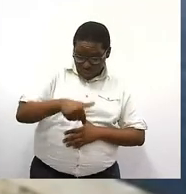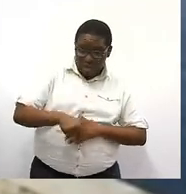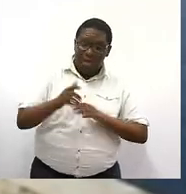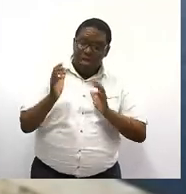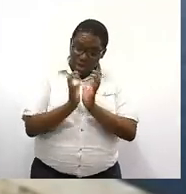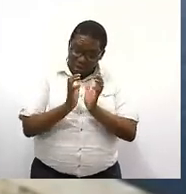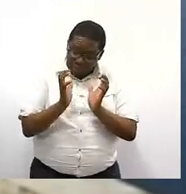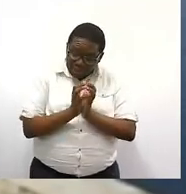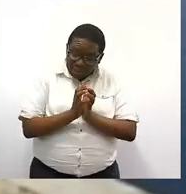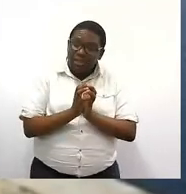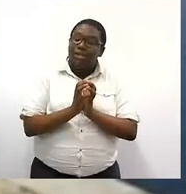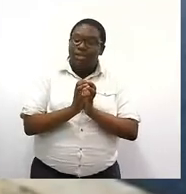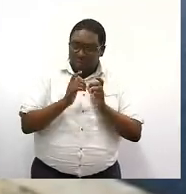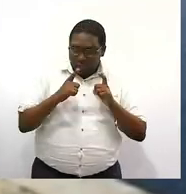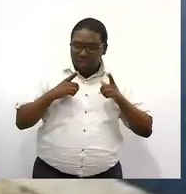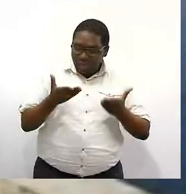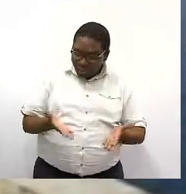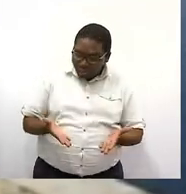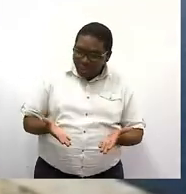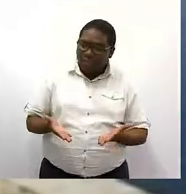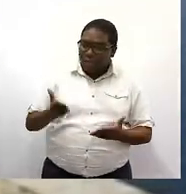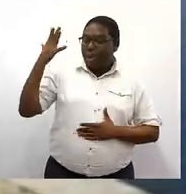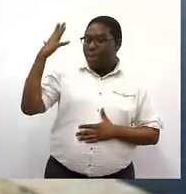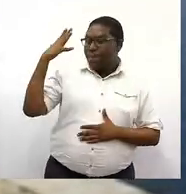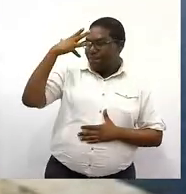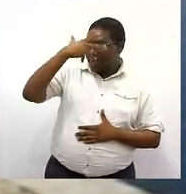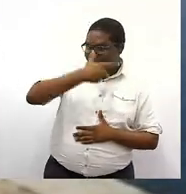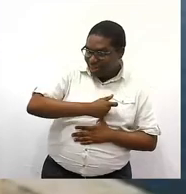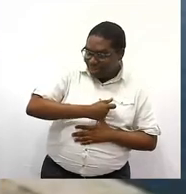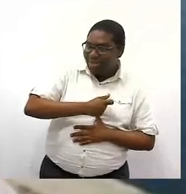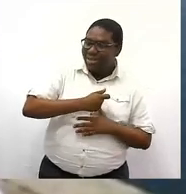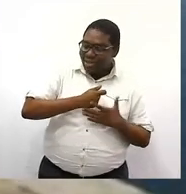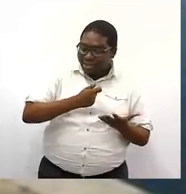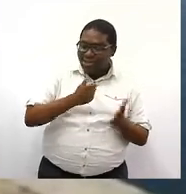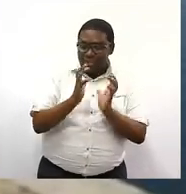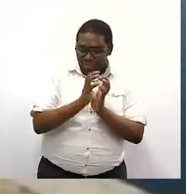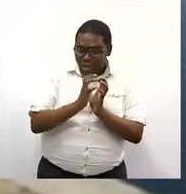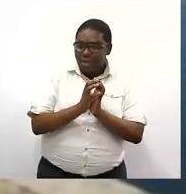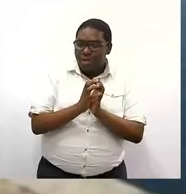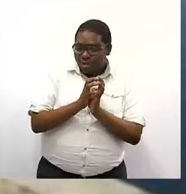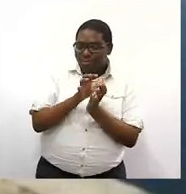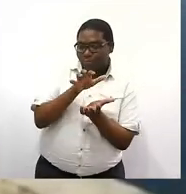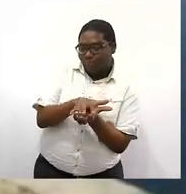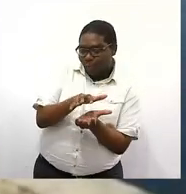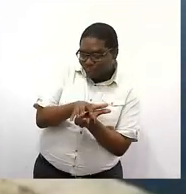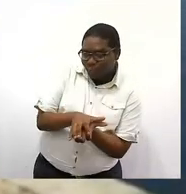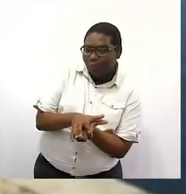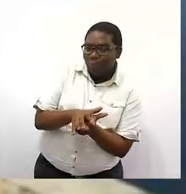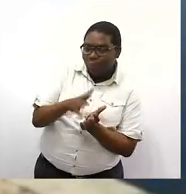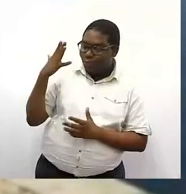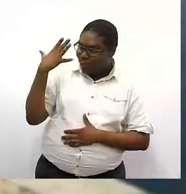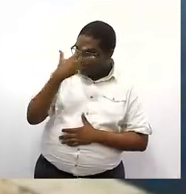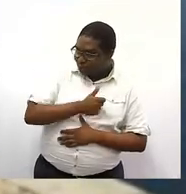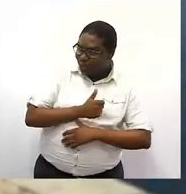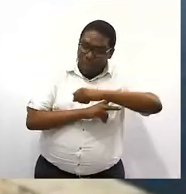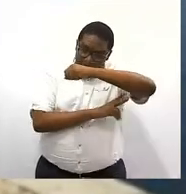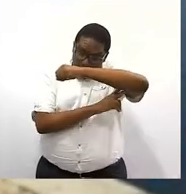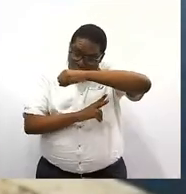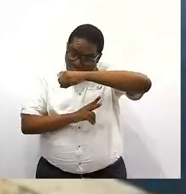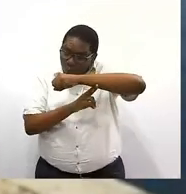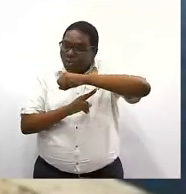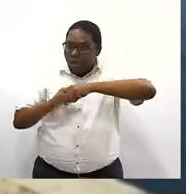essas pontes, né? A Veneza brasileira, a Veneza pernambucana, nós que passamos por essas pontes, muitas